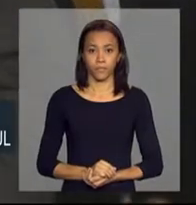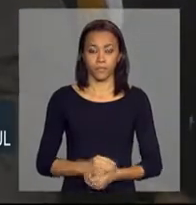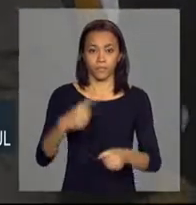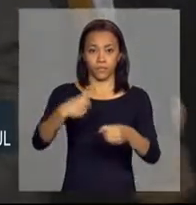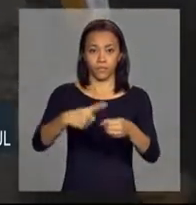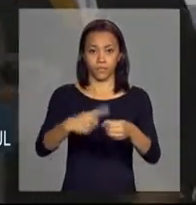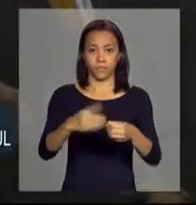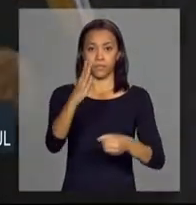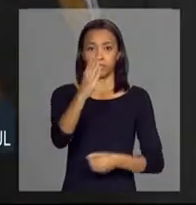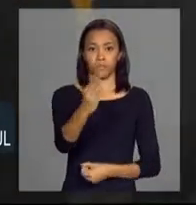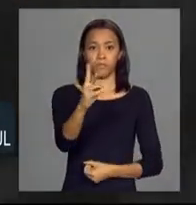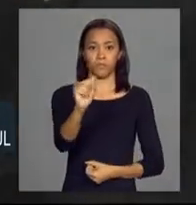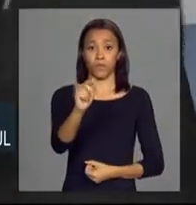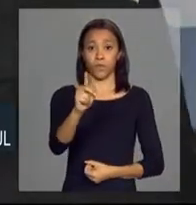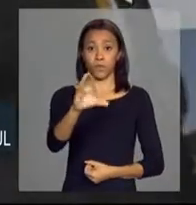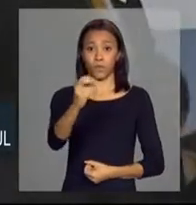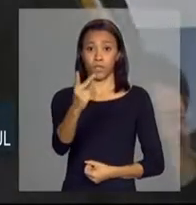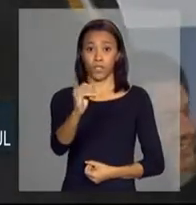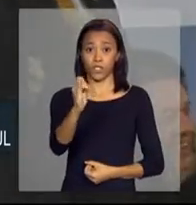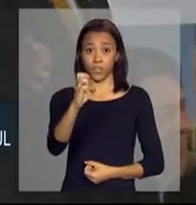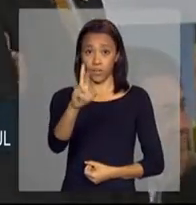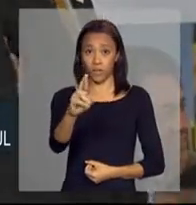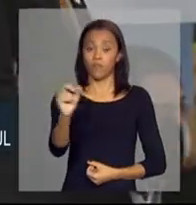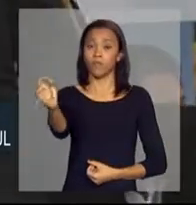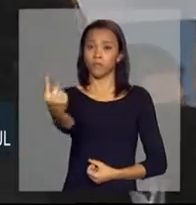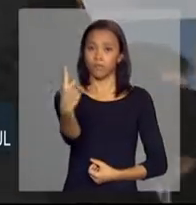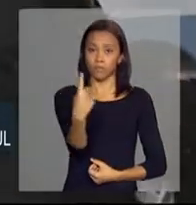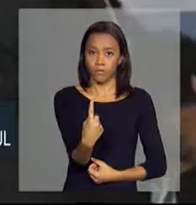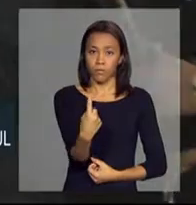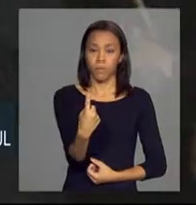Brochier, prefeito Romeu Emílio Bauer;